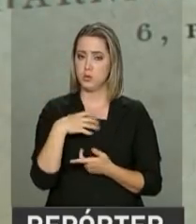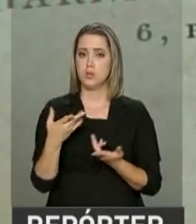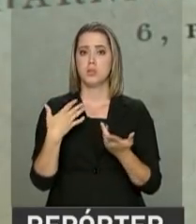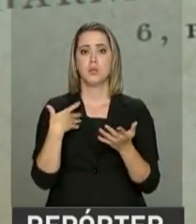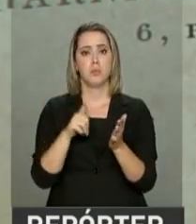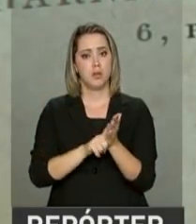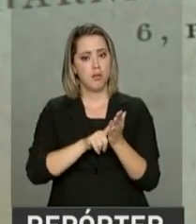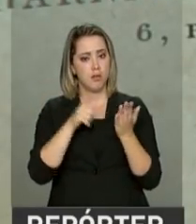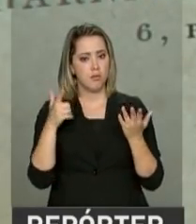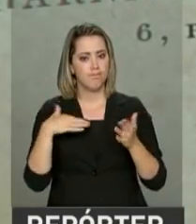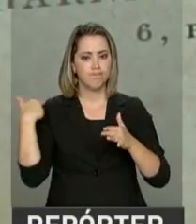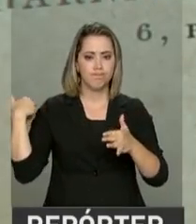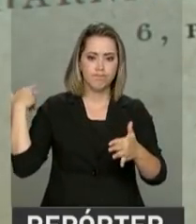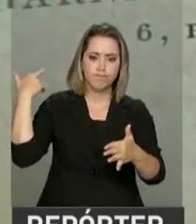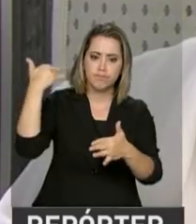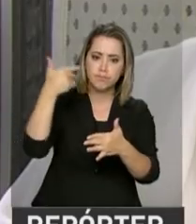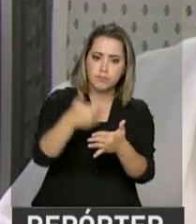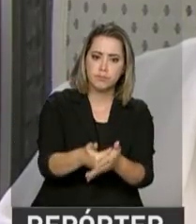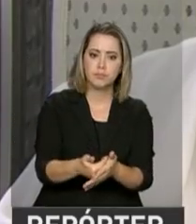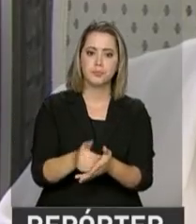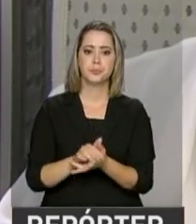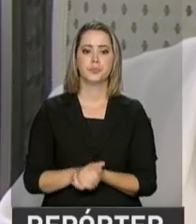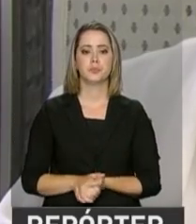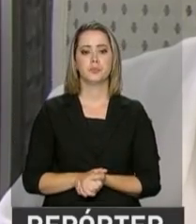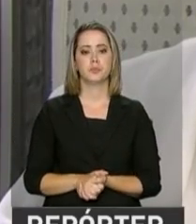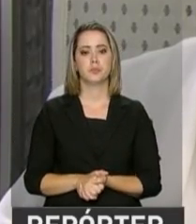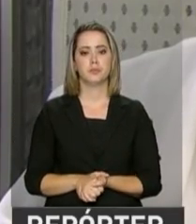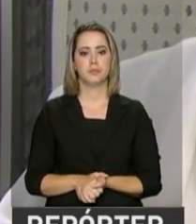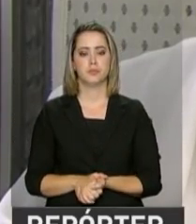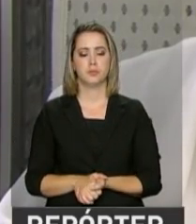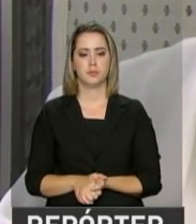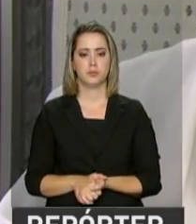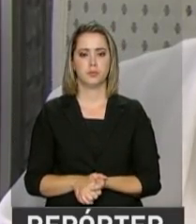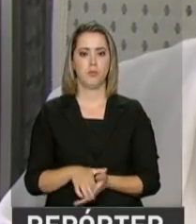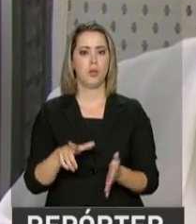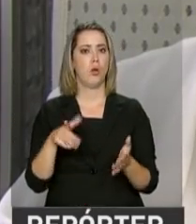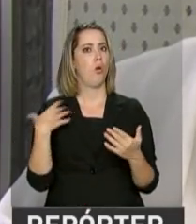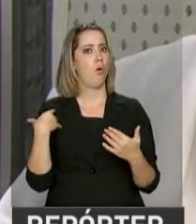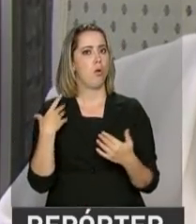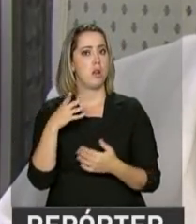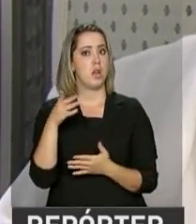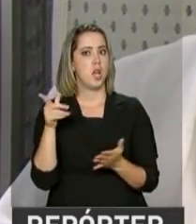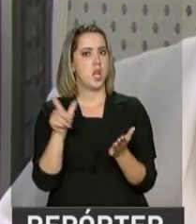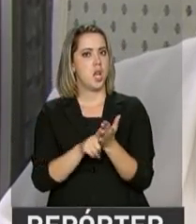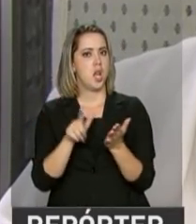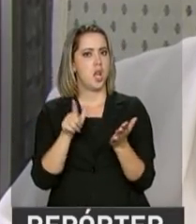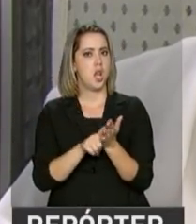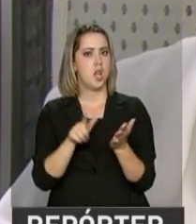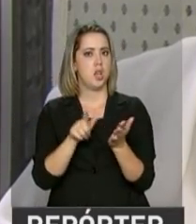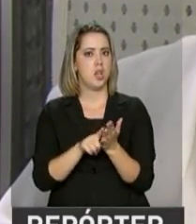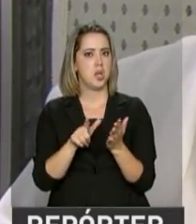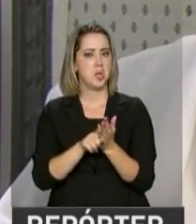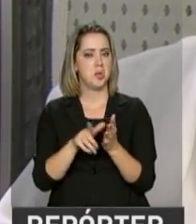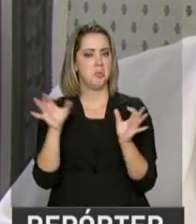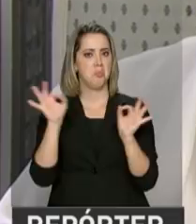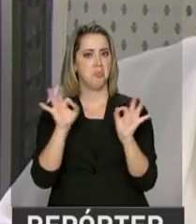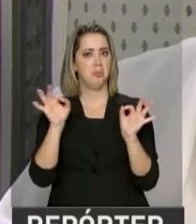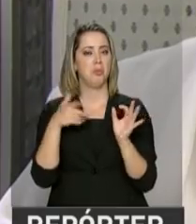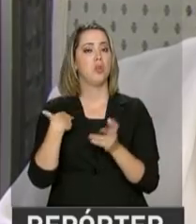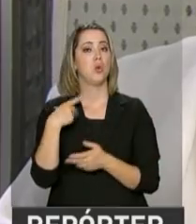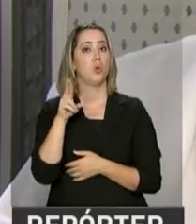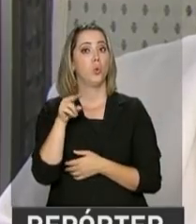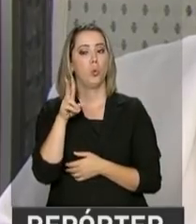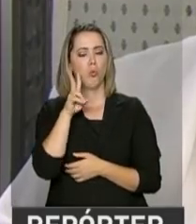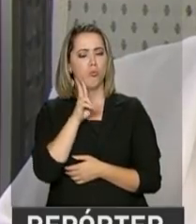livros que atravessaram séculos uma coleção de de livros extremamente raros para a história da ciência